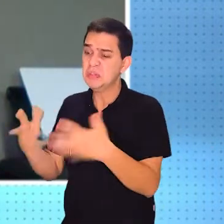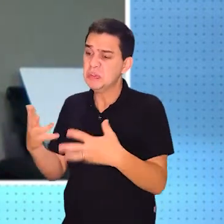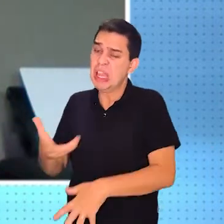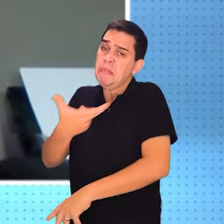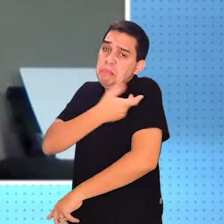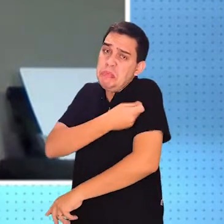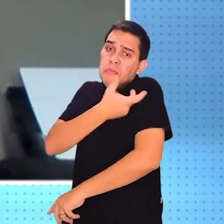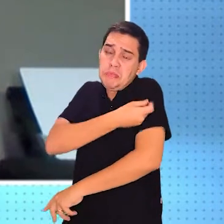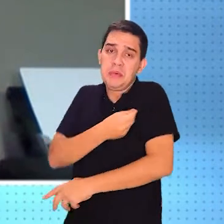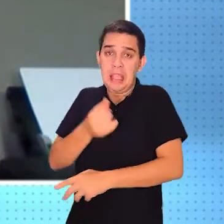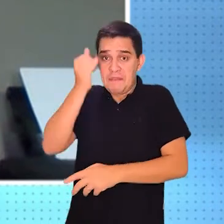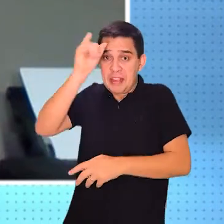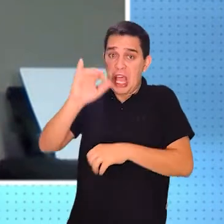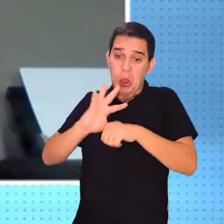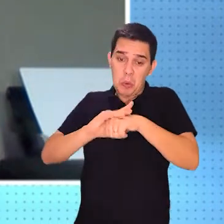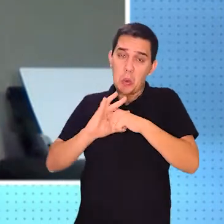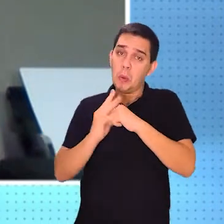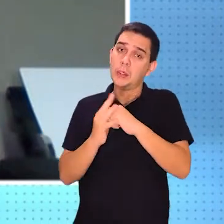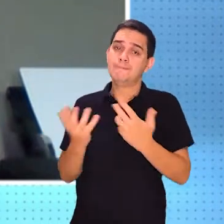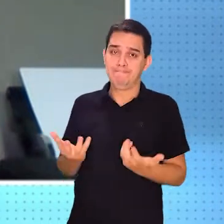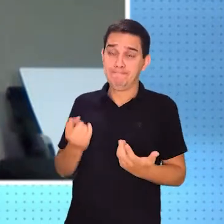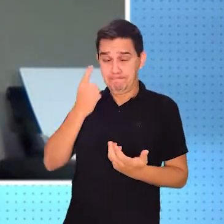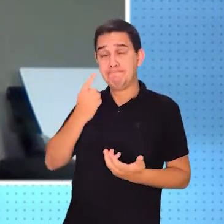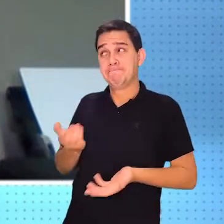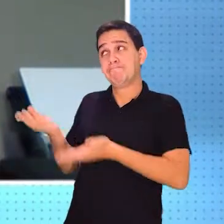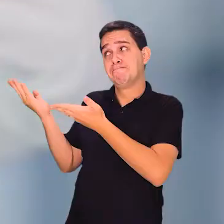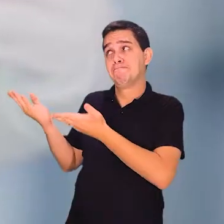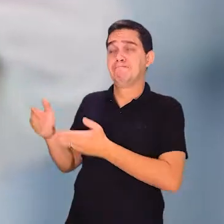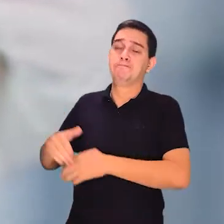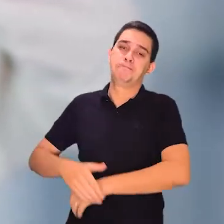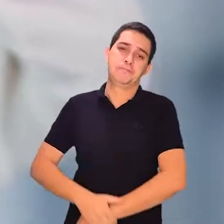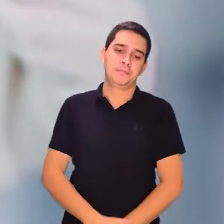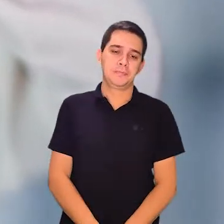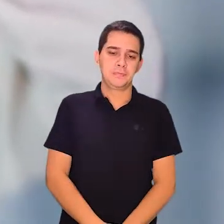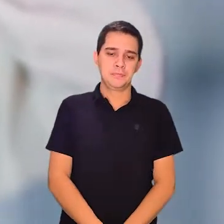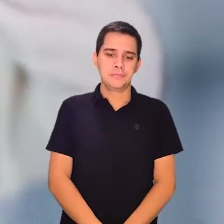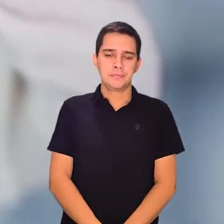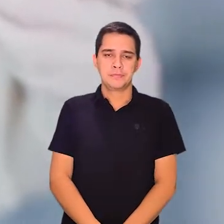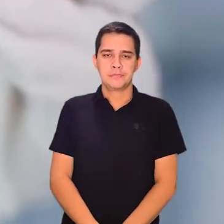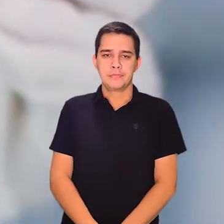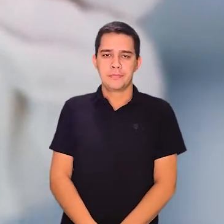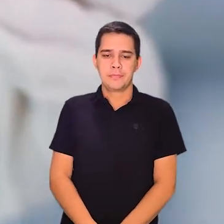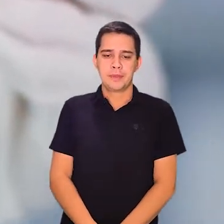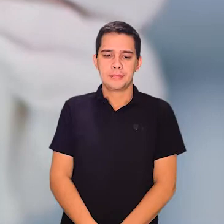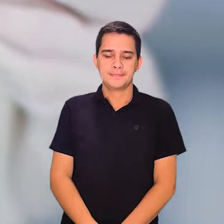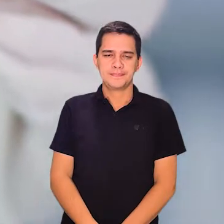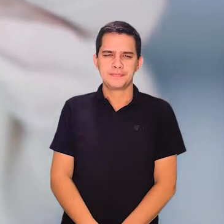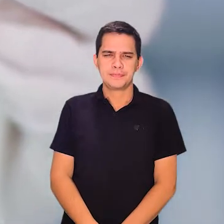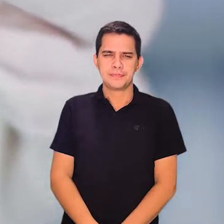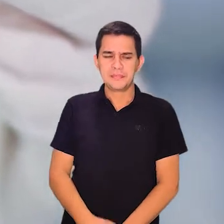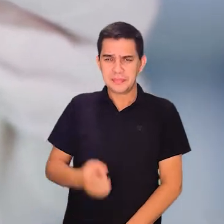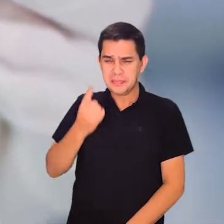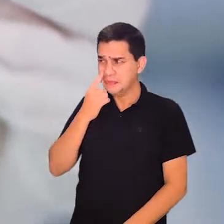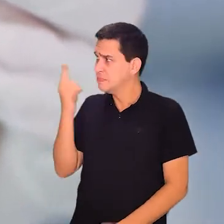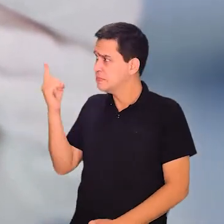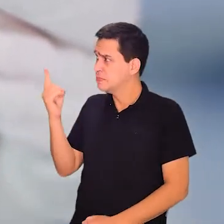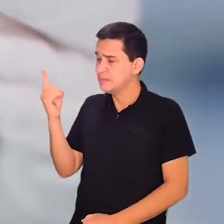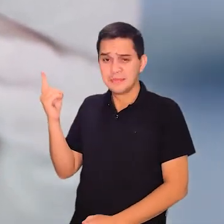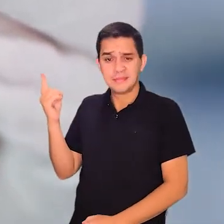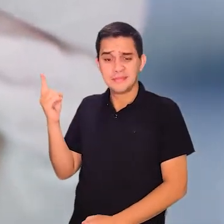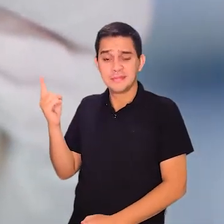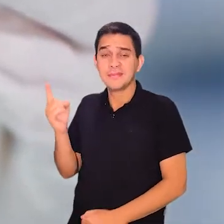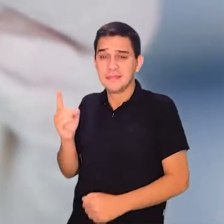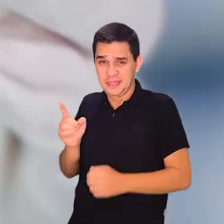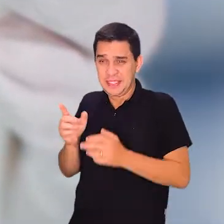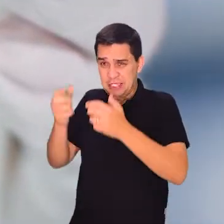contra a Covid-19. Veja na matéria a seguir. Você já deve ter ouvido falar que a vacina que você toma